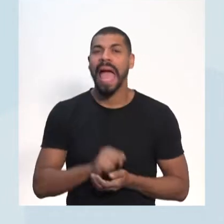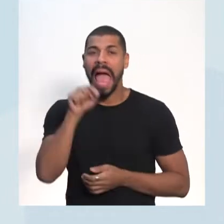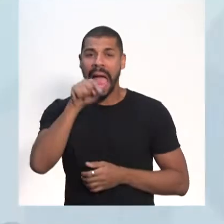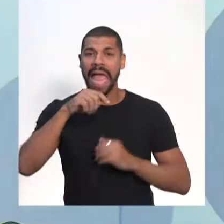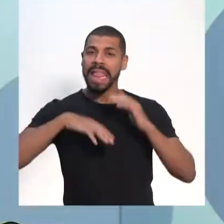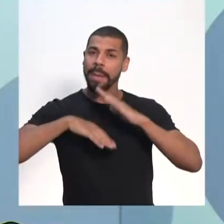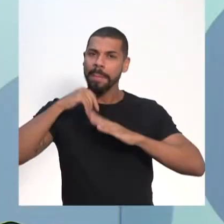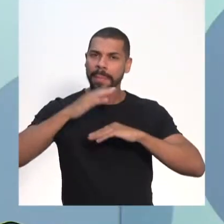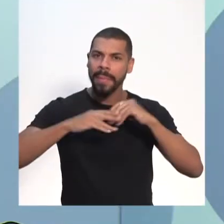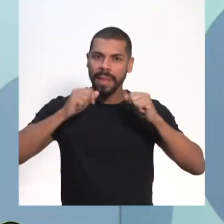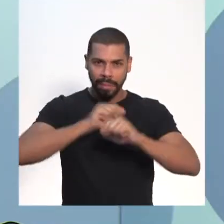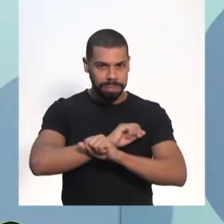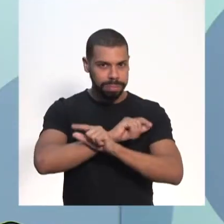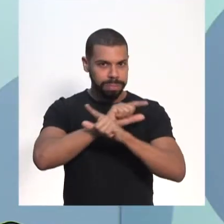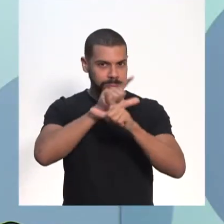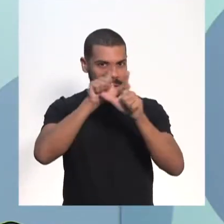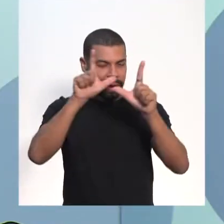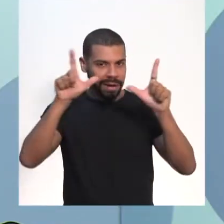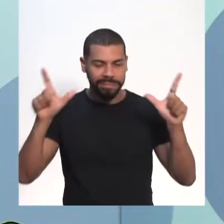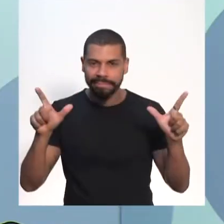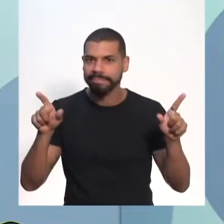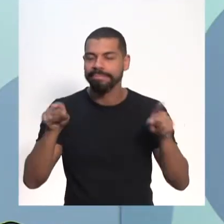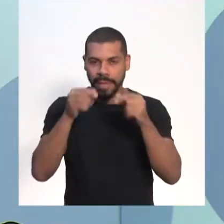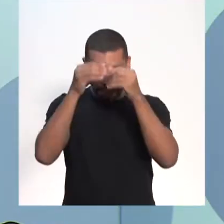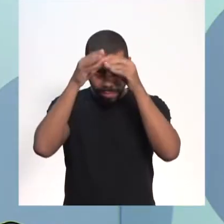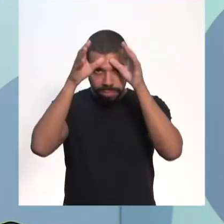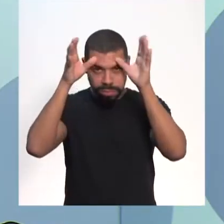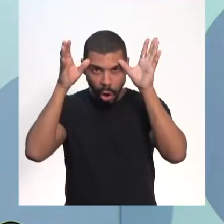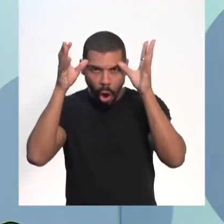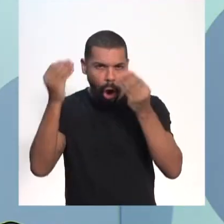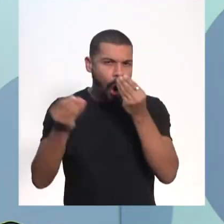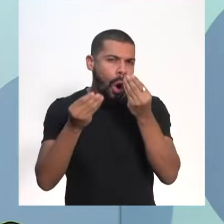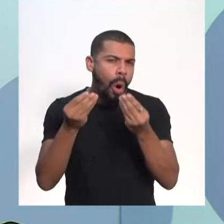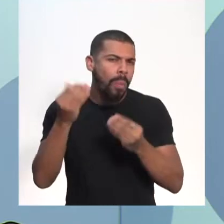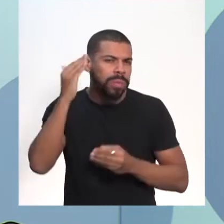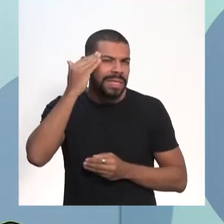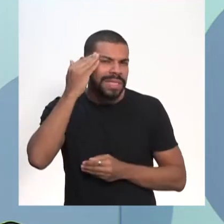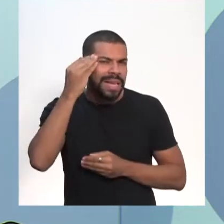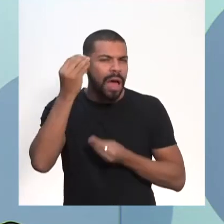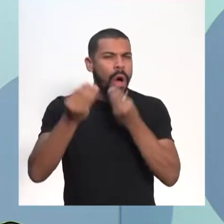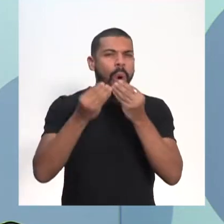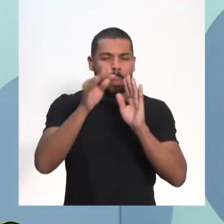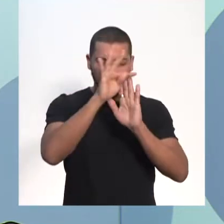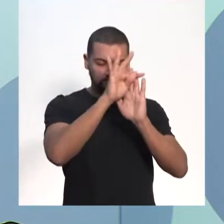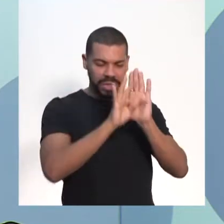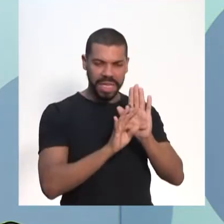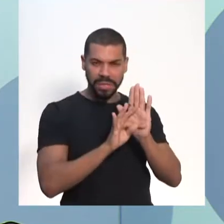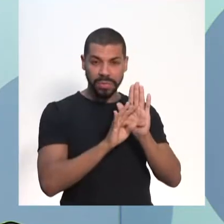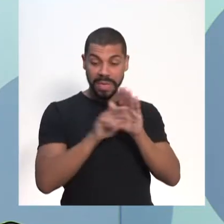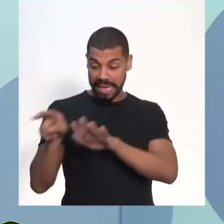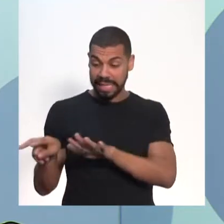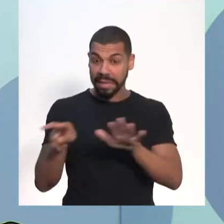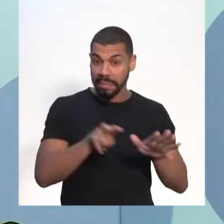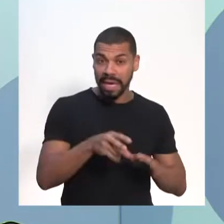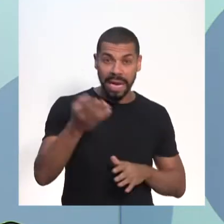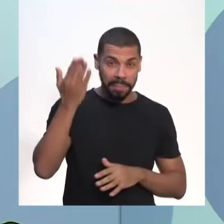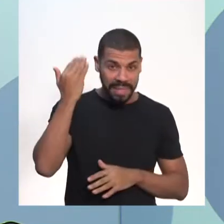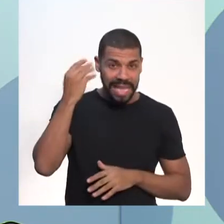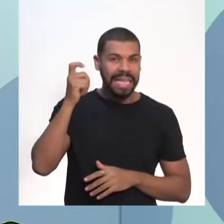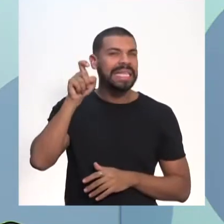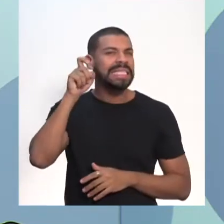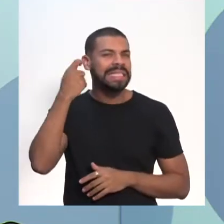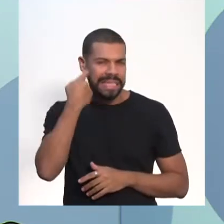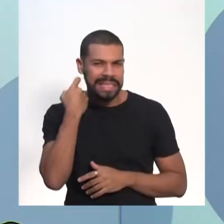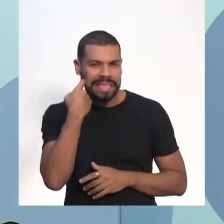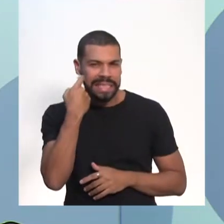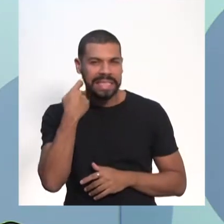habilidade bastante ampla também, né, que é compreender a função social dos textos. Na semana passada, na sexta, eu dei um exemplo do